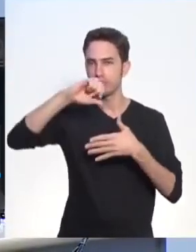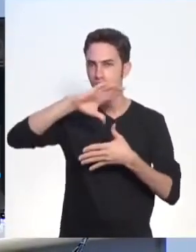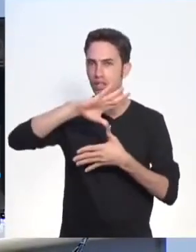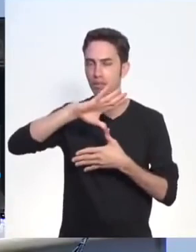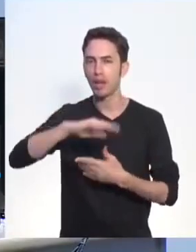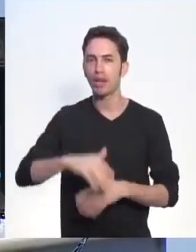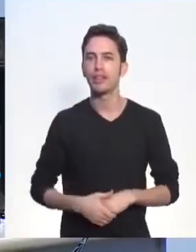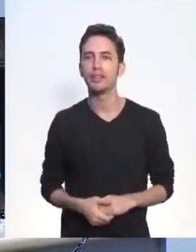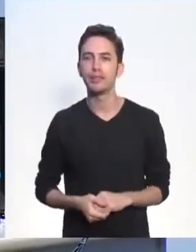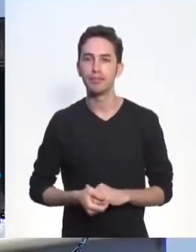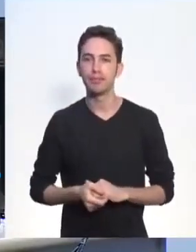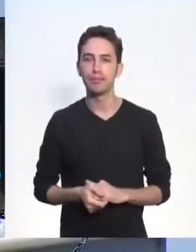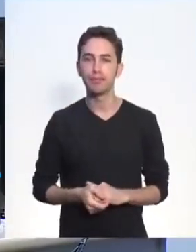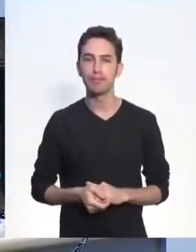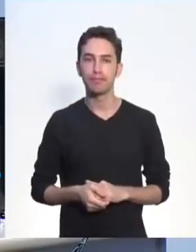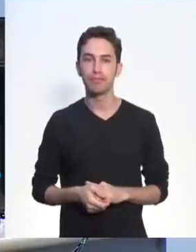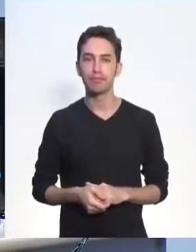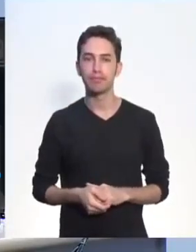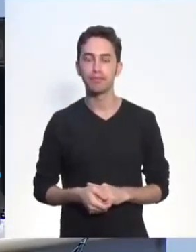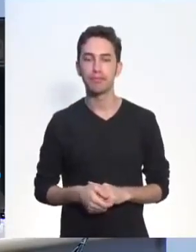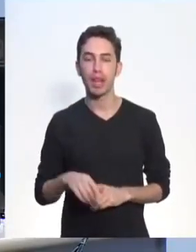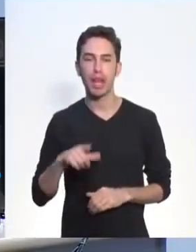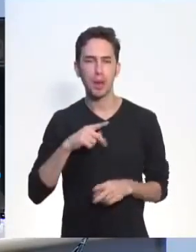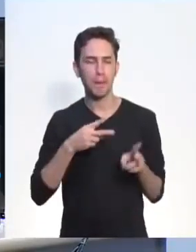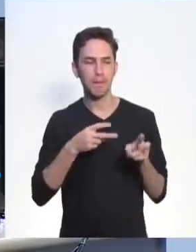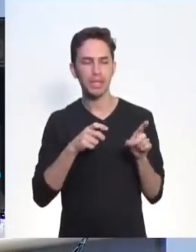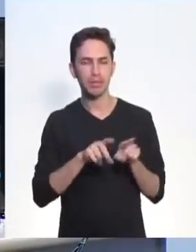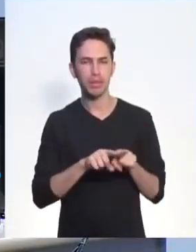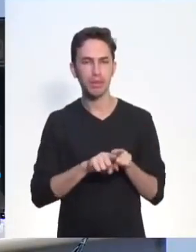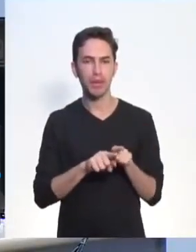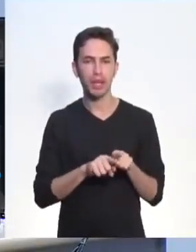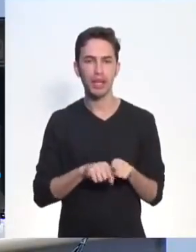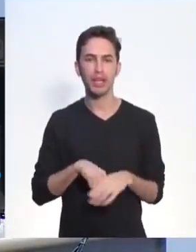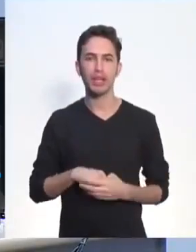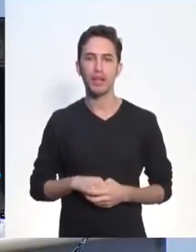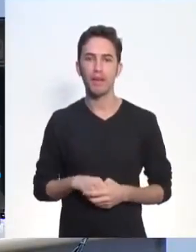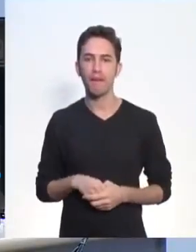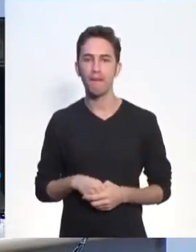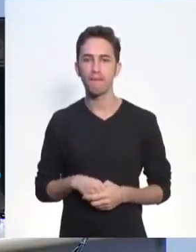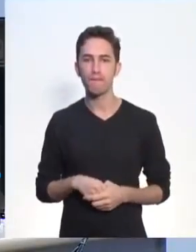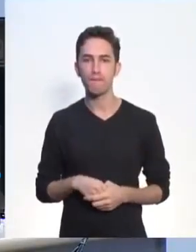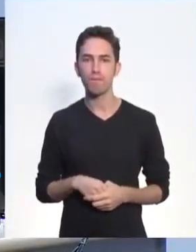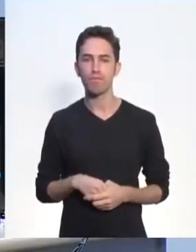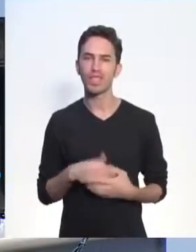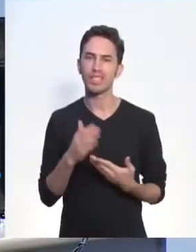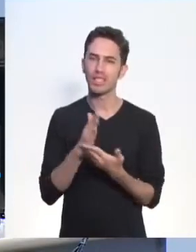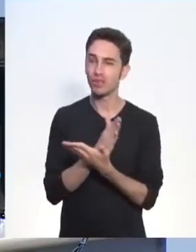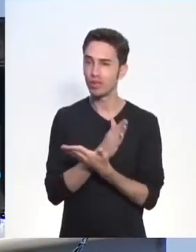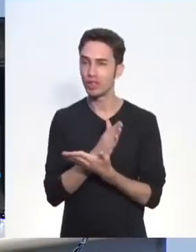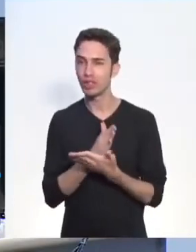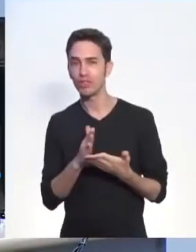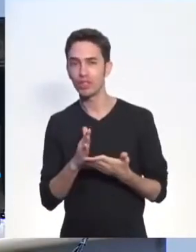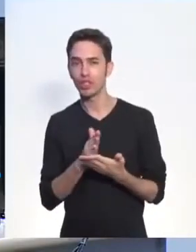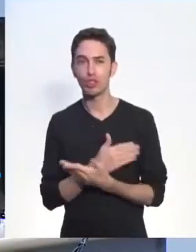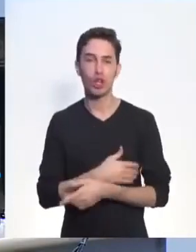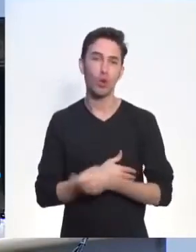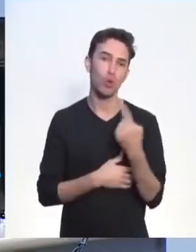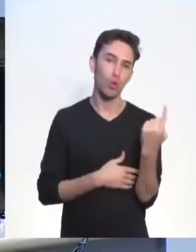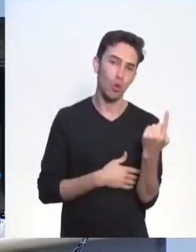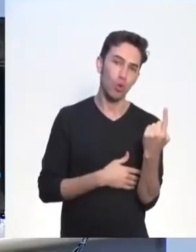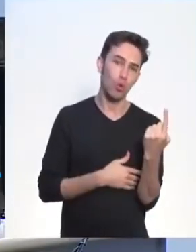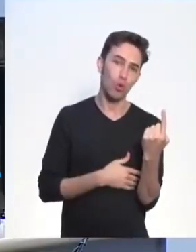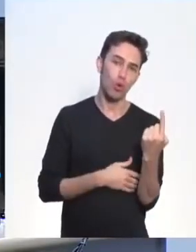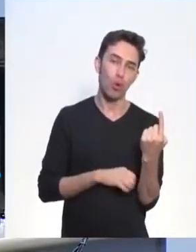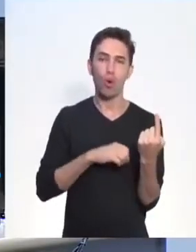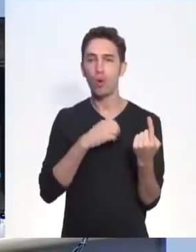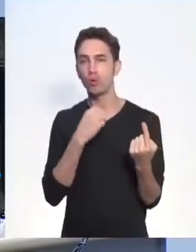para ver o que vocês escolheriam. Então, pelo que eu percebi também aqui, vocês estão divididos entre imagem 1 e